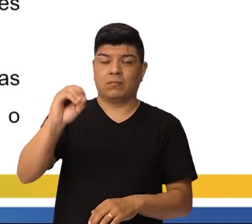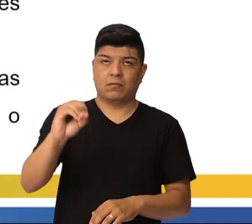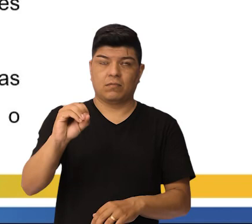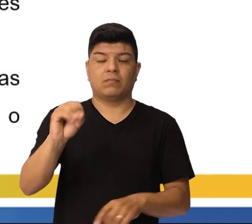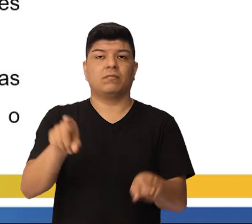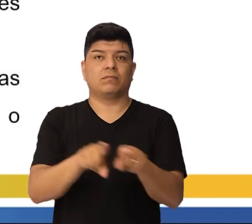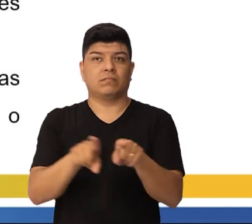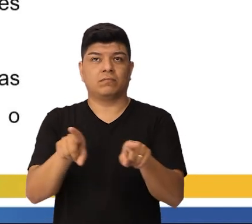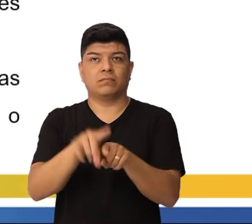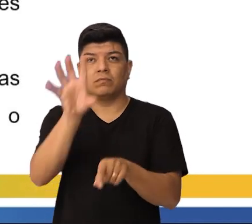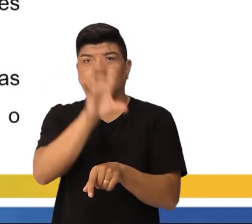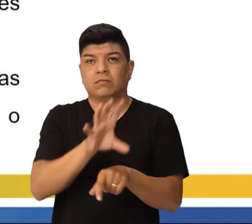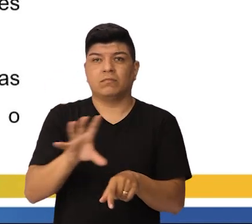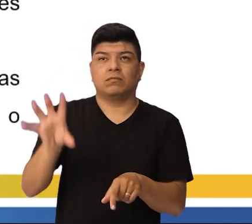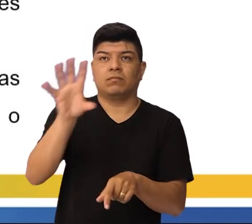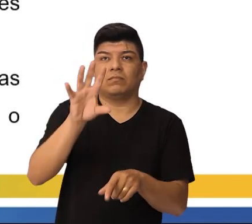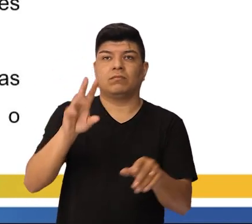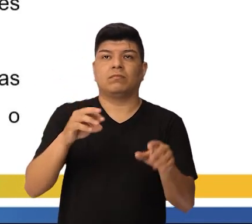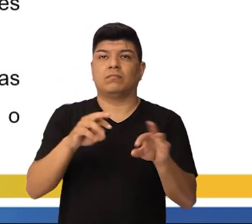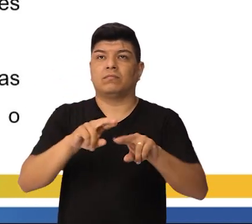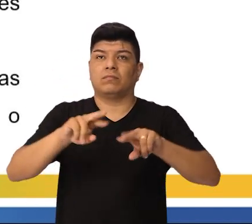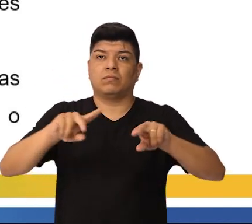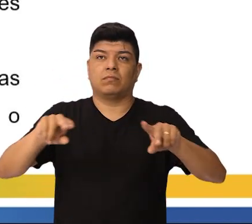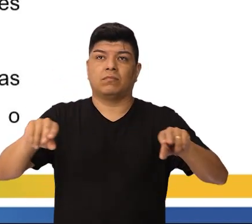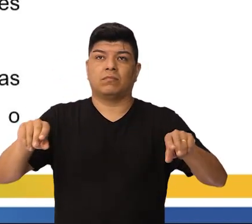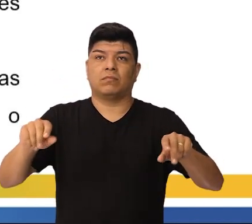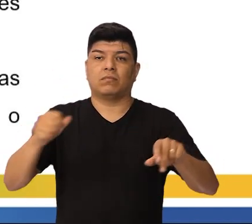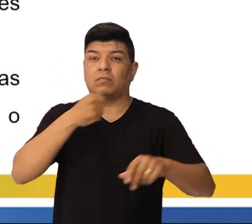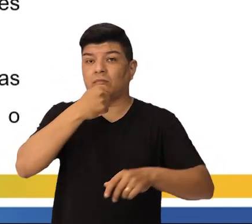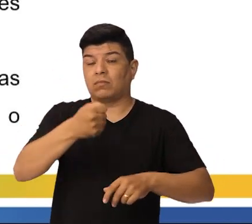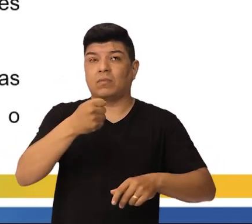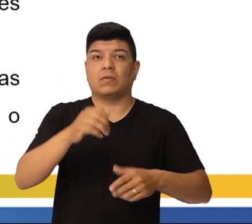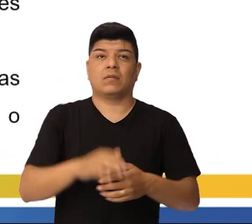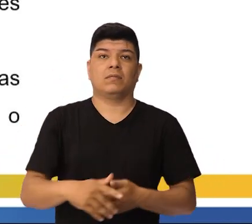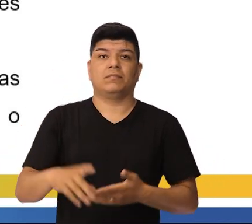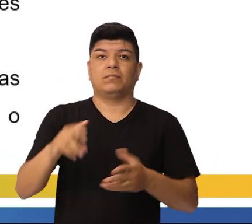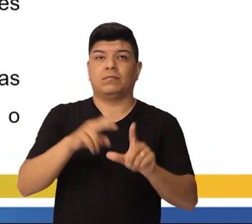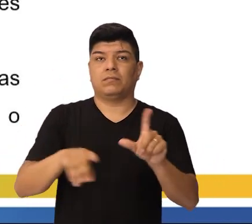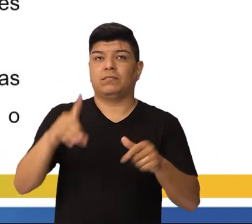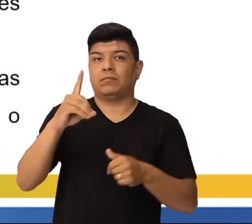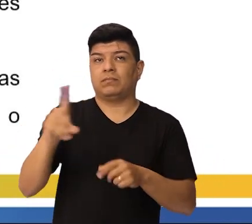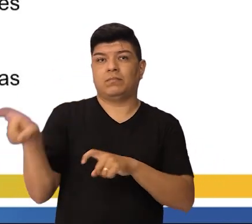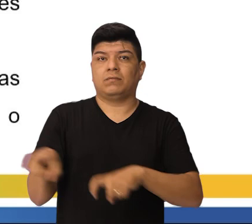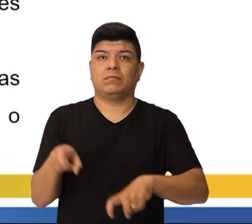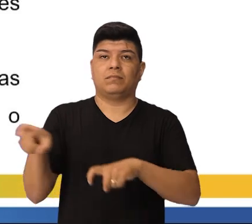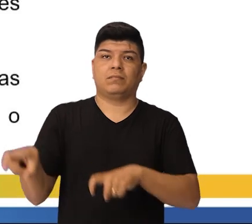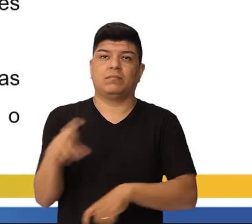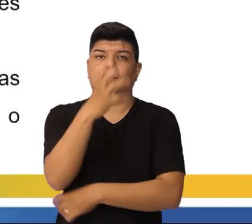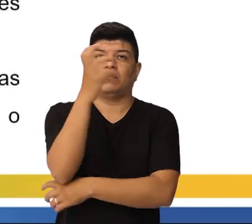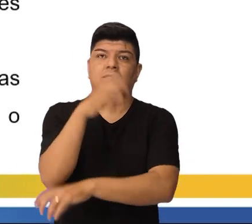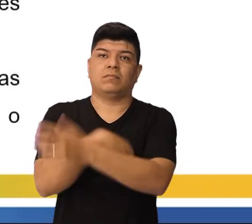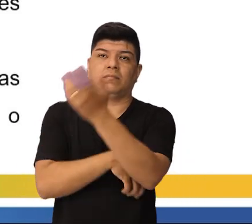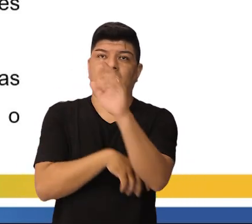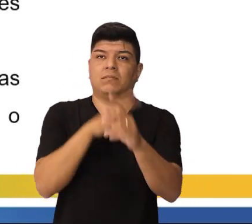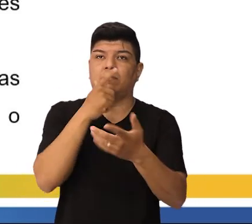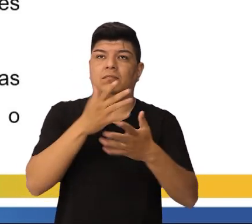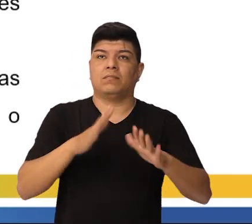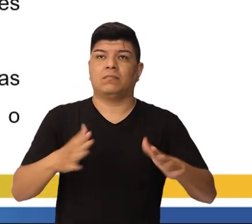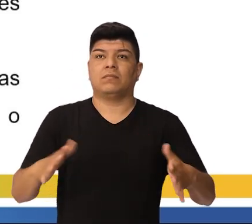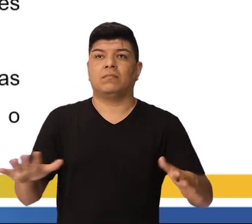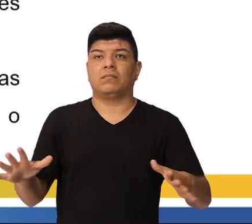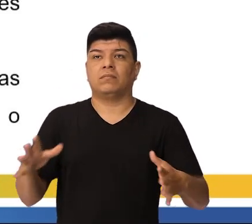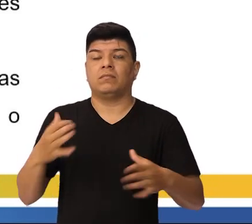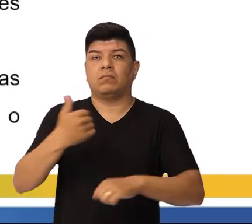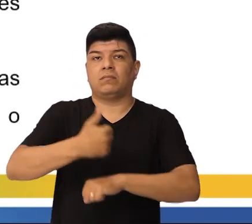e macroclimáticas que difunde a imprensa. Letra D. A agricultura, vegetação, mananciar de água